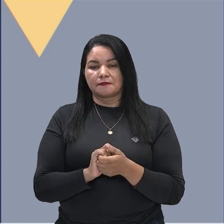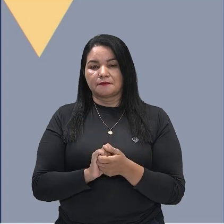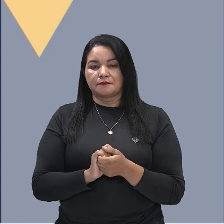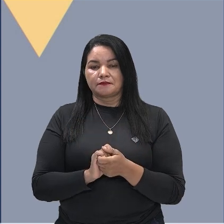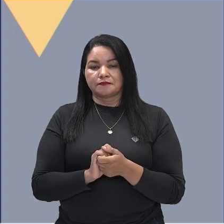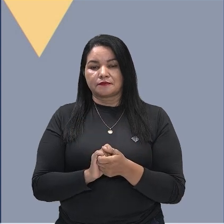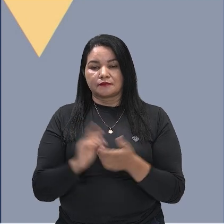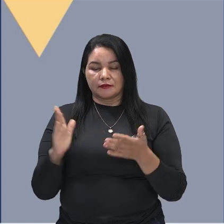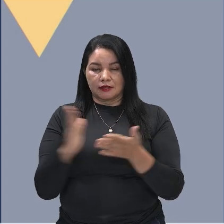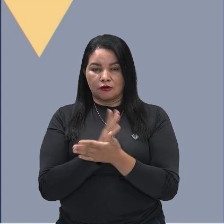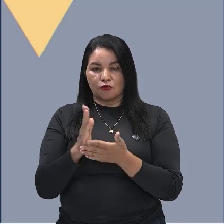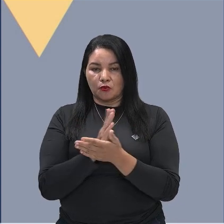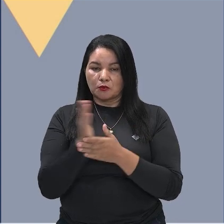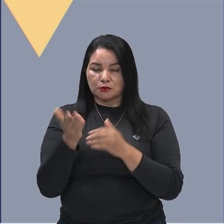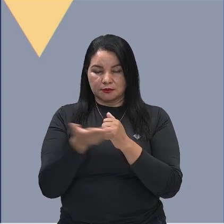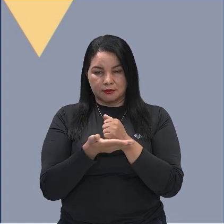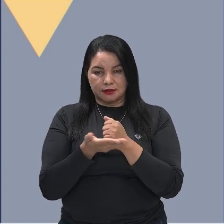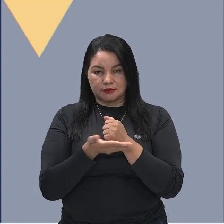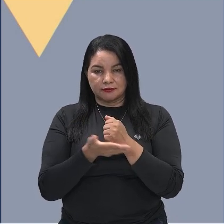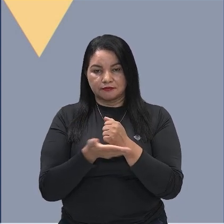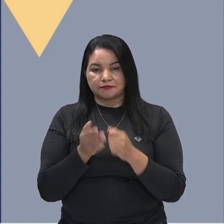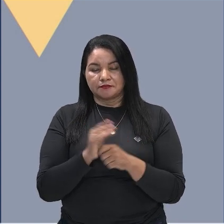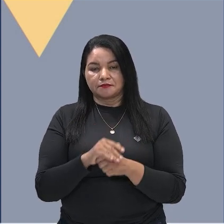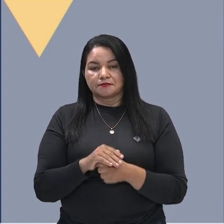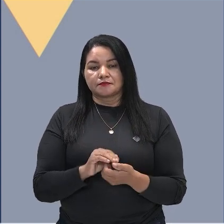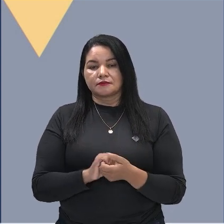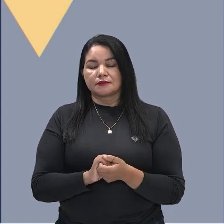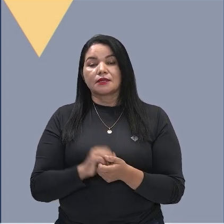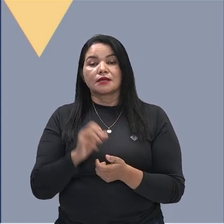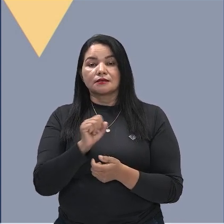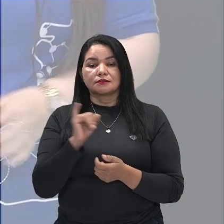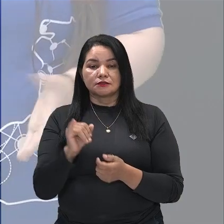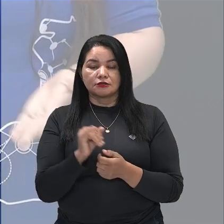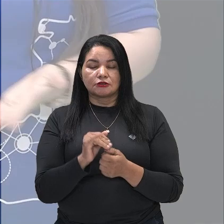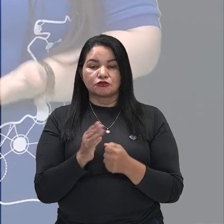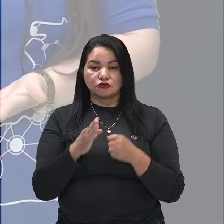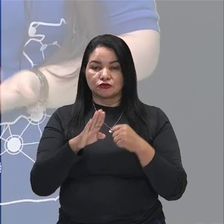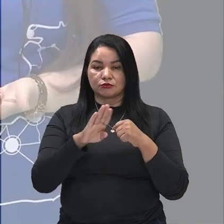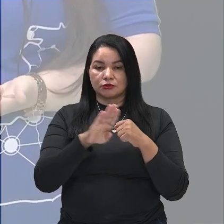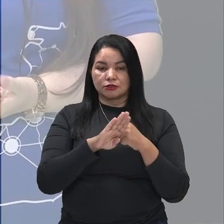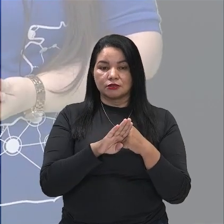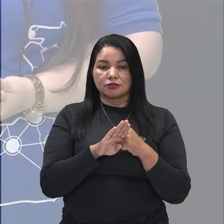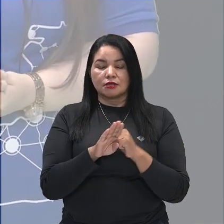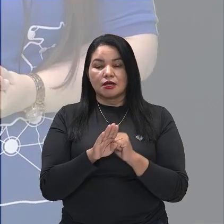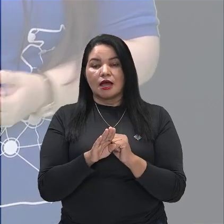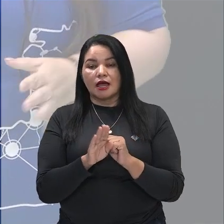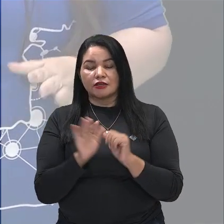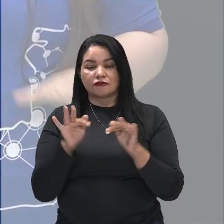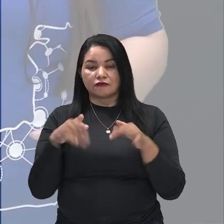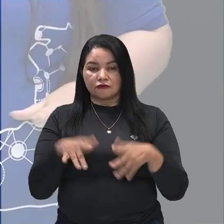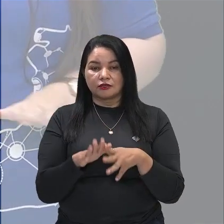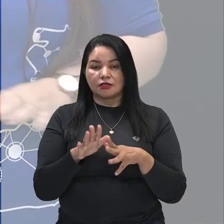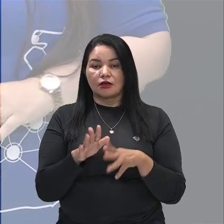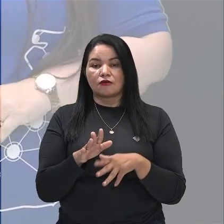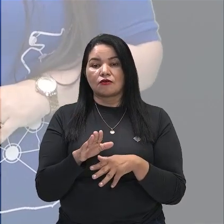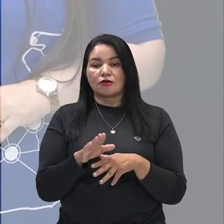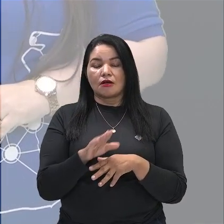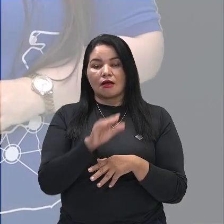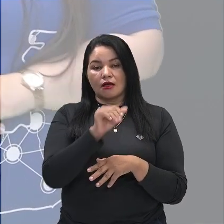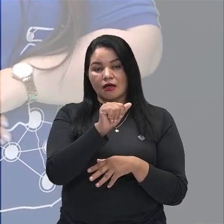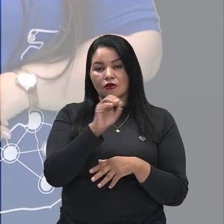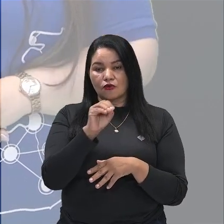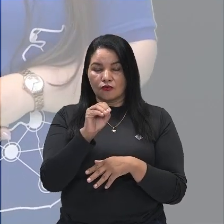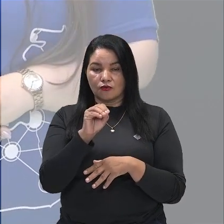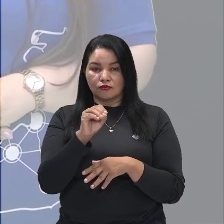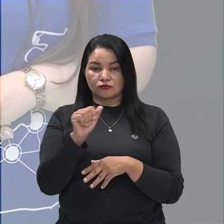os mais básicos. Se ele substantivo finaliza em vocal, ou seja, a formação mais